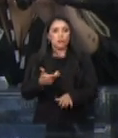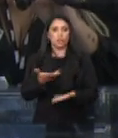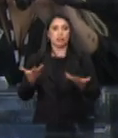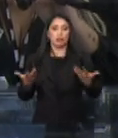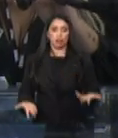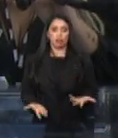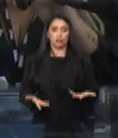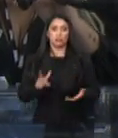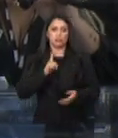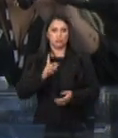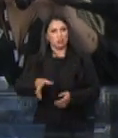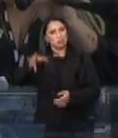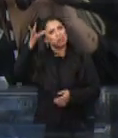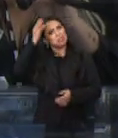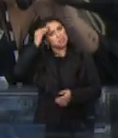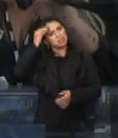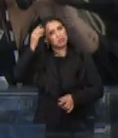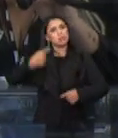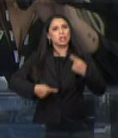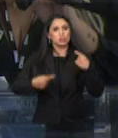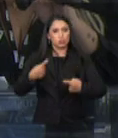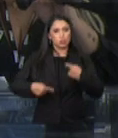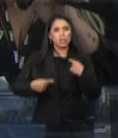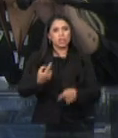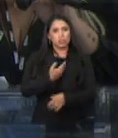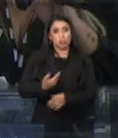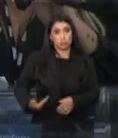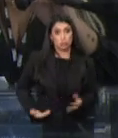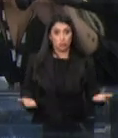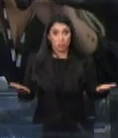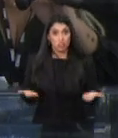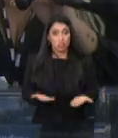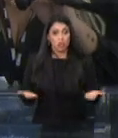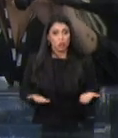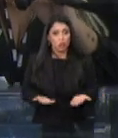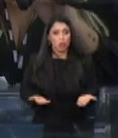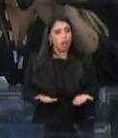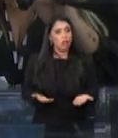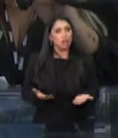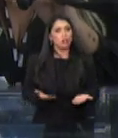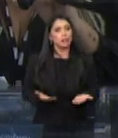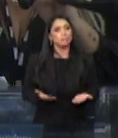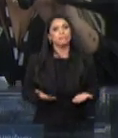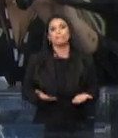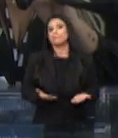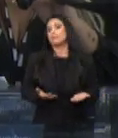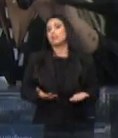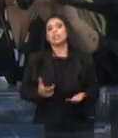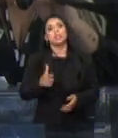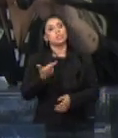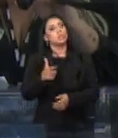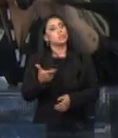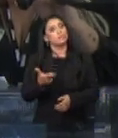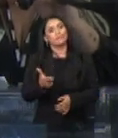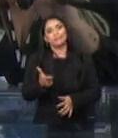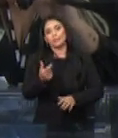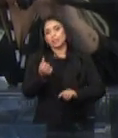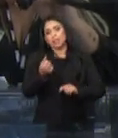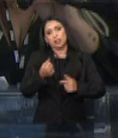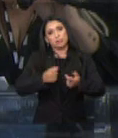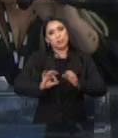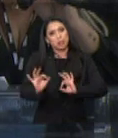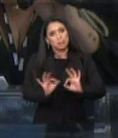cabe reconhecer que as políticas públicas atualmente não estão Preparadas para atender a necessidade